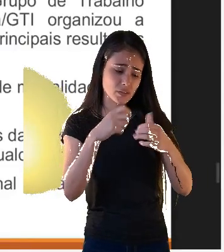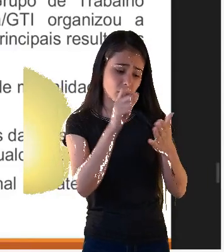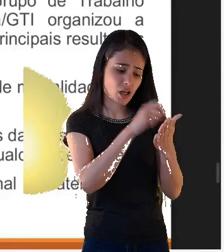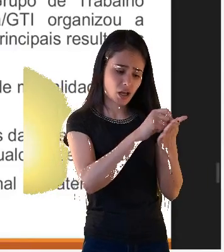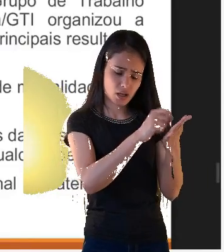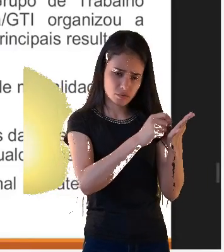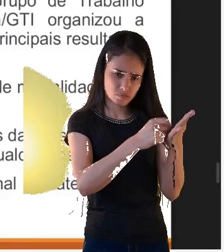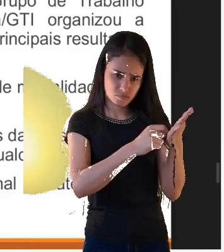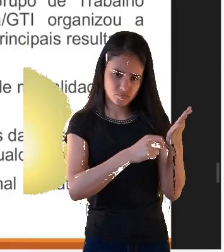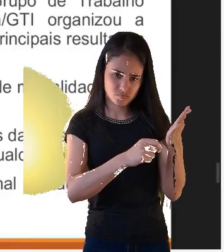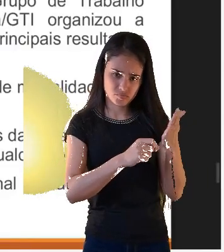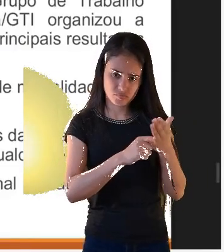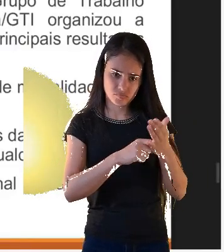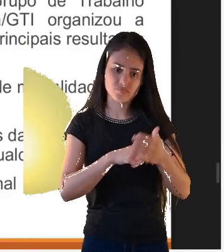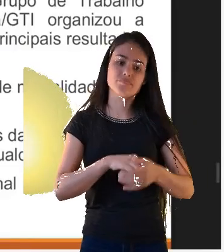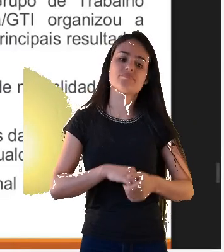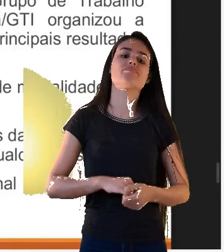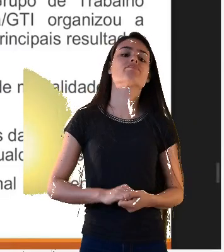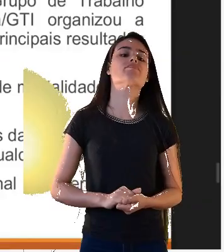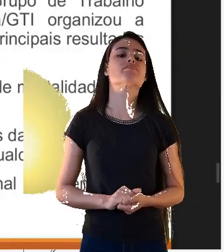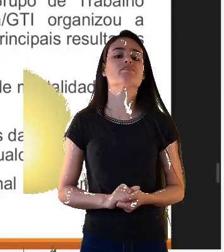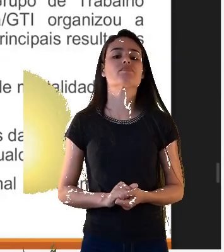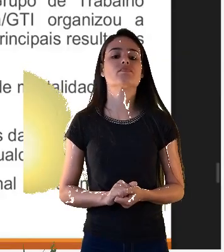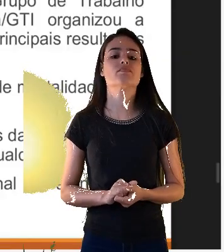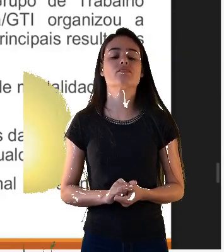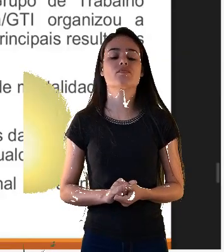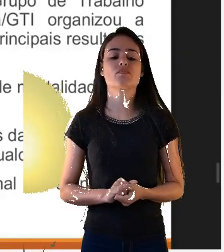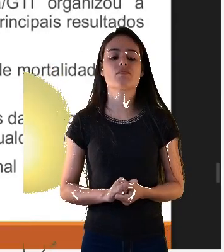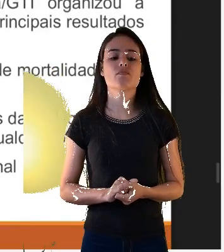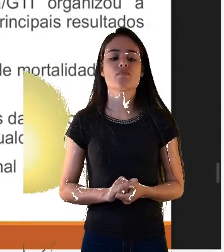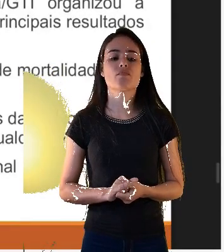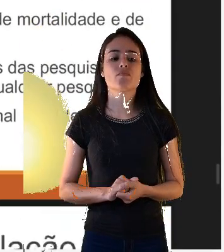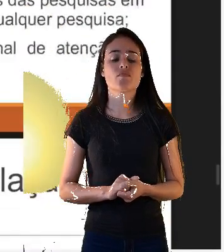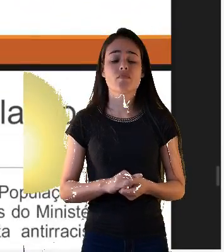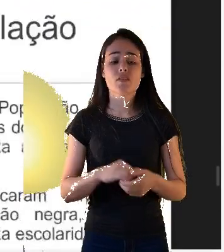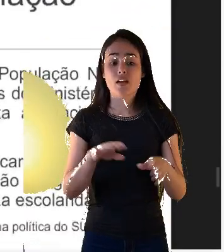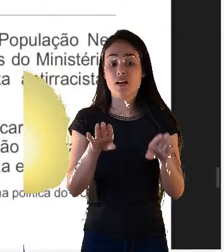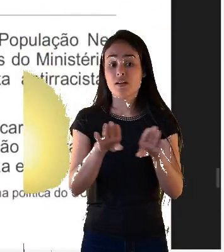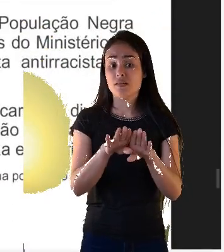grande maioria eram pessoas negras. Pode passar.